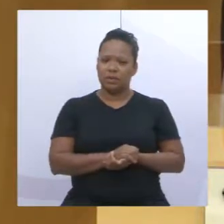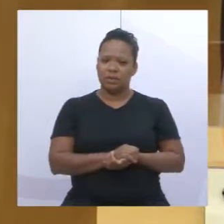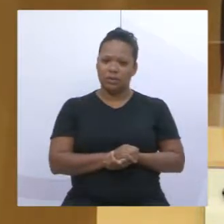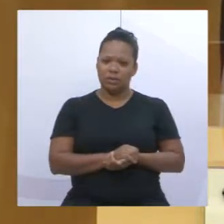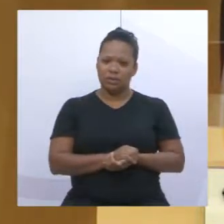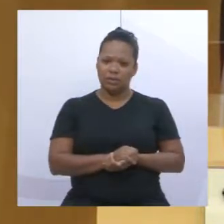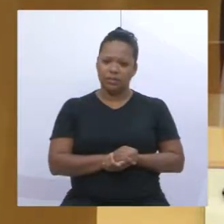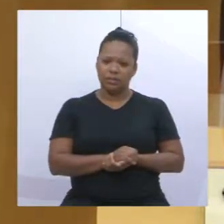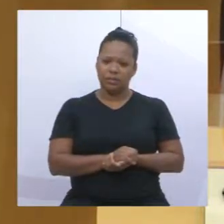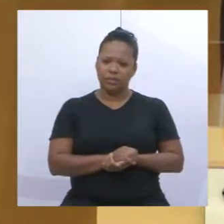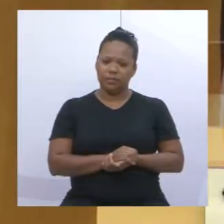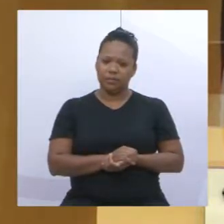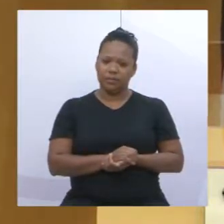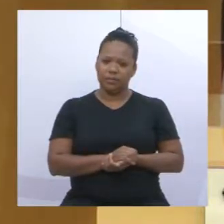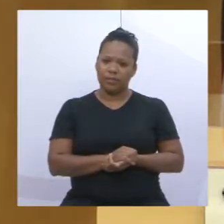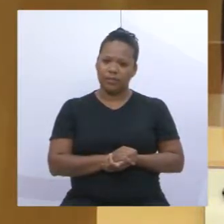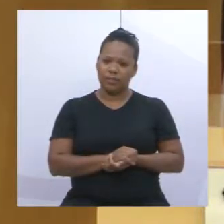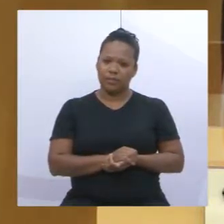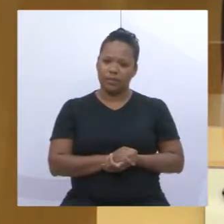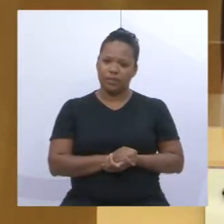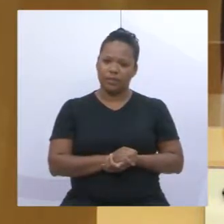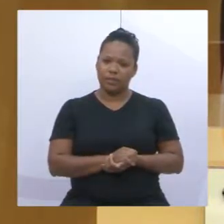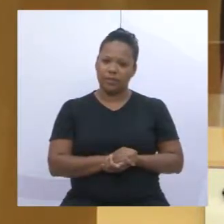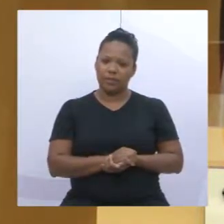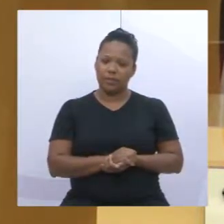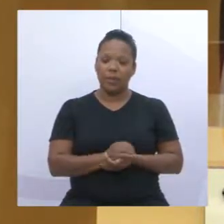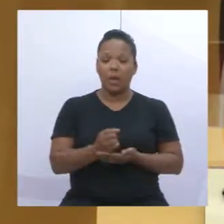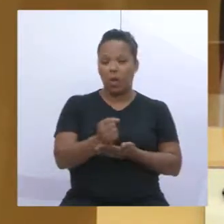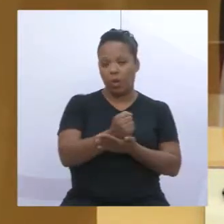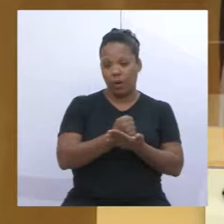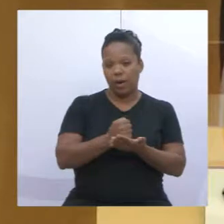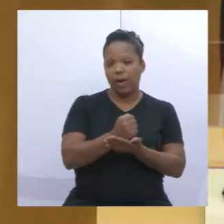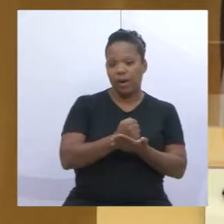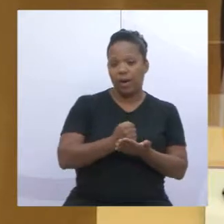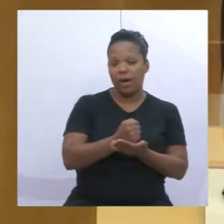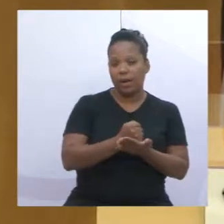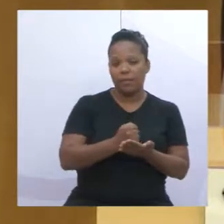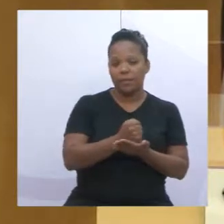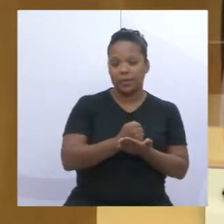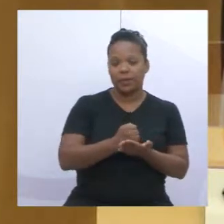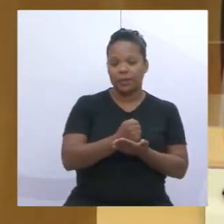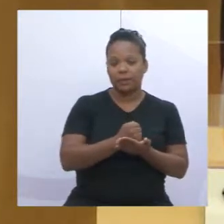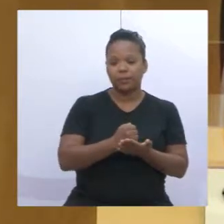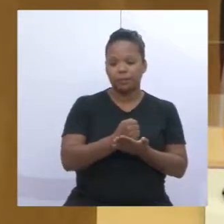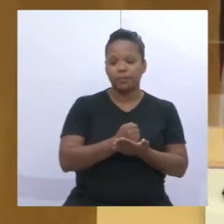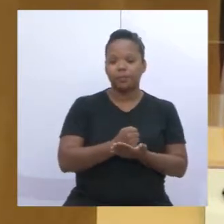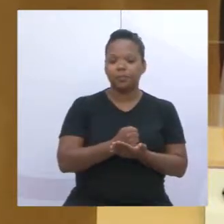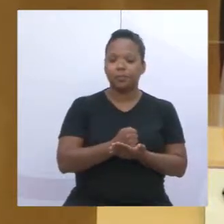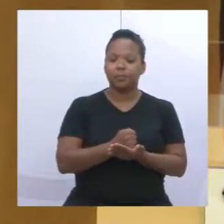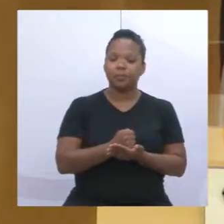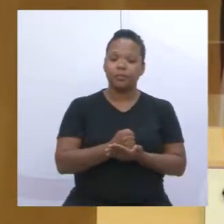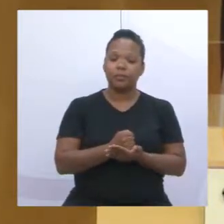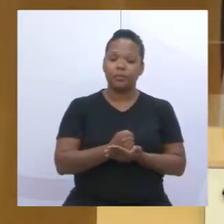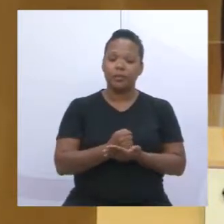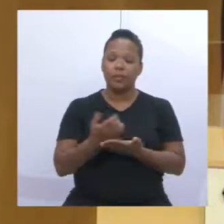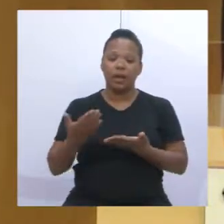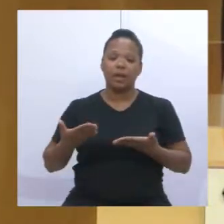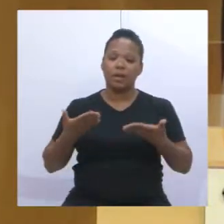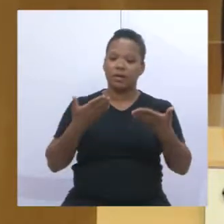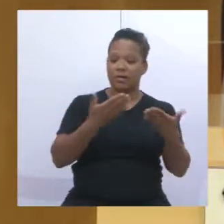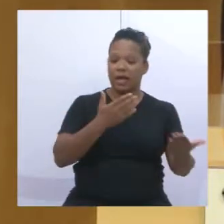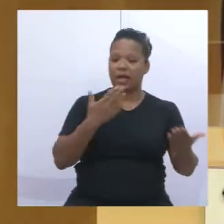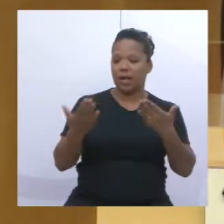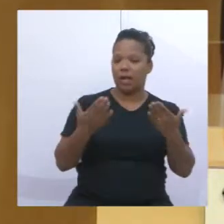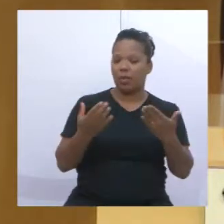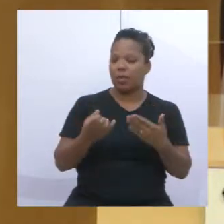da dispensa de medicamentos é feito baseado na população SUS, dependente do município. Ou